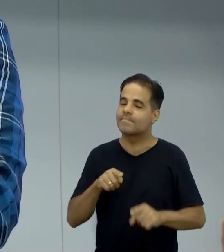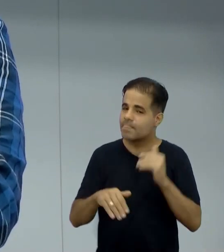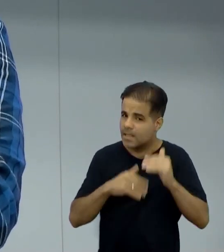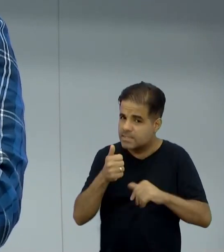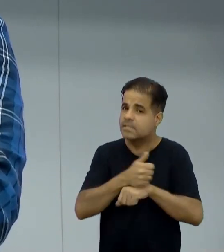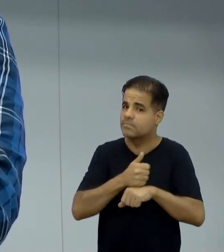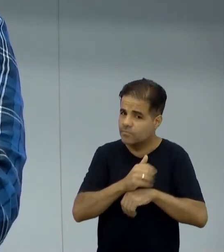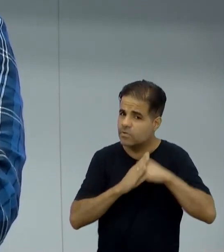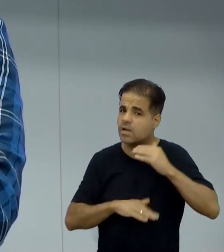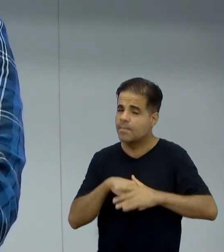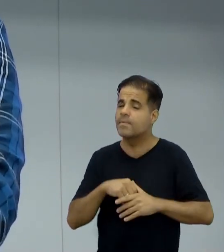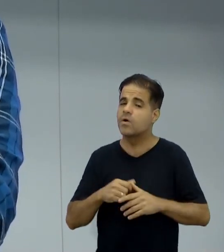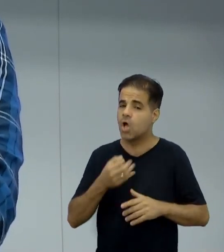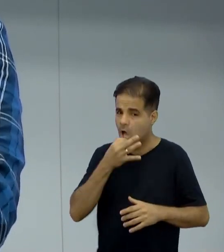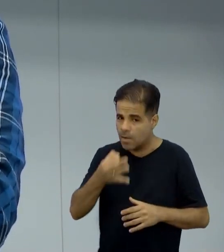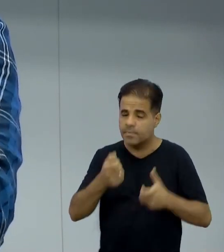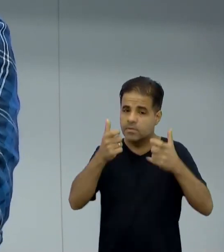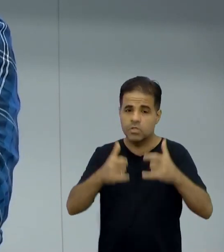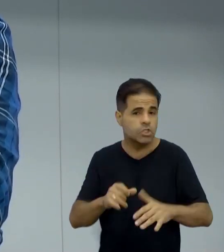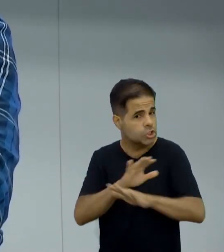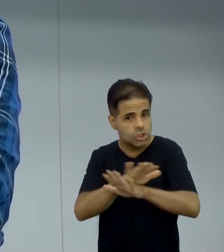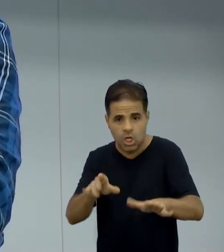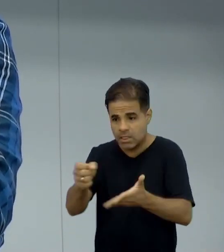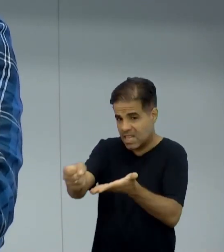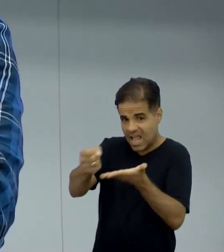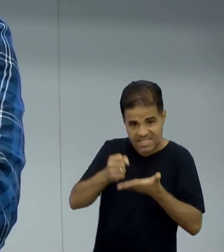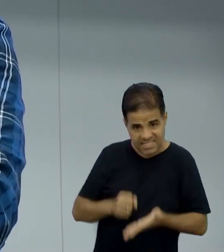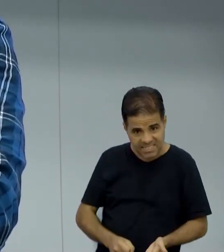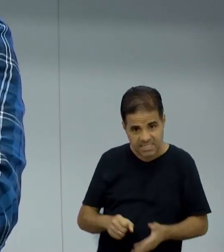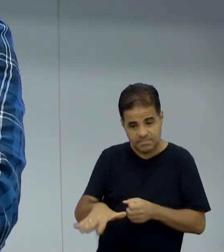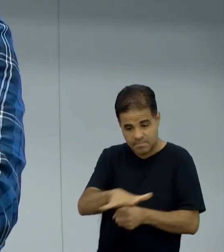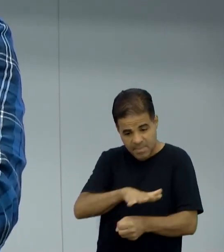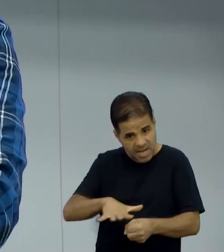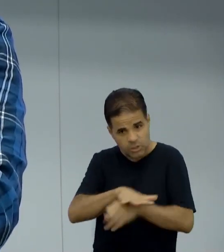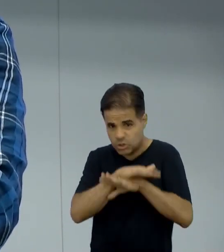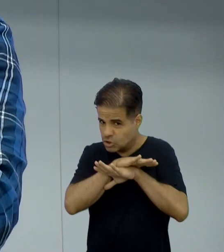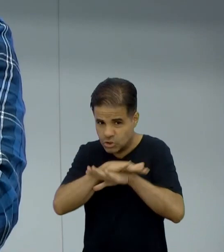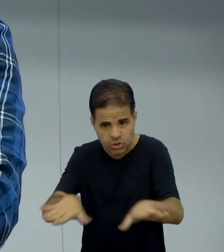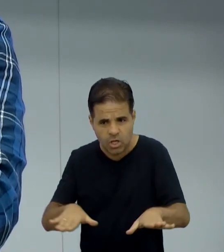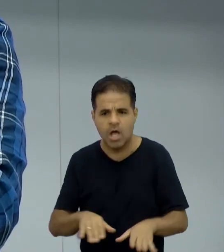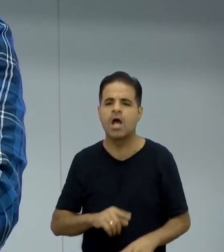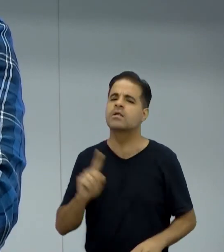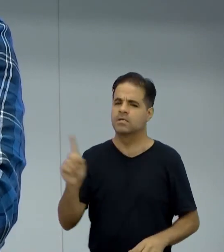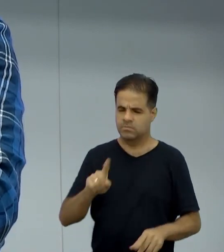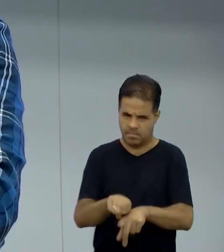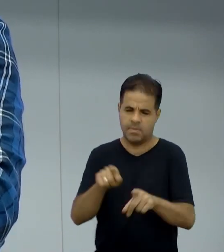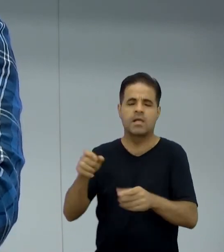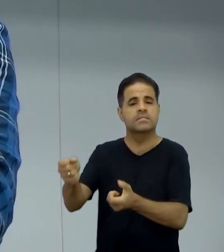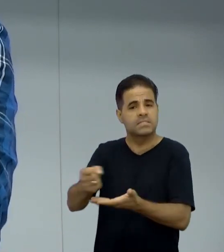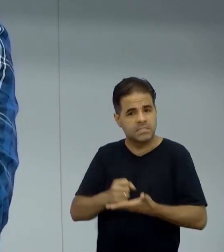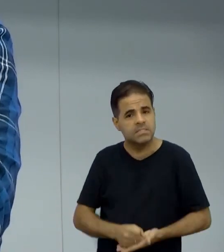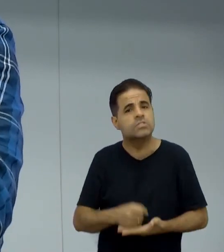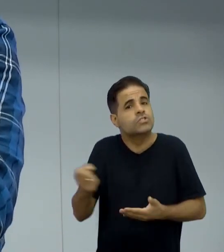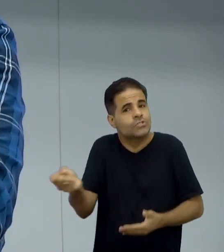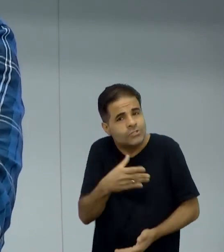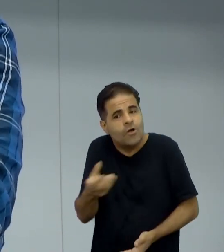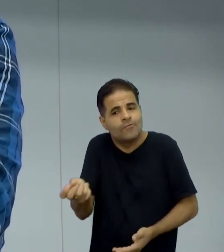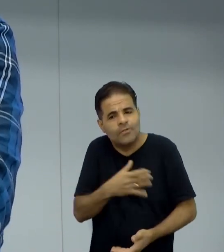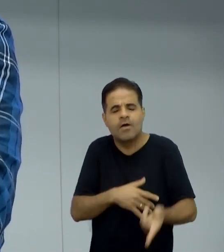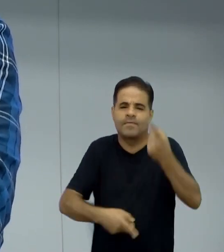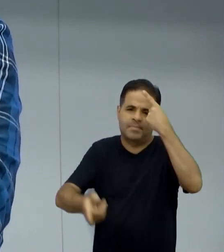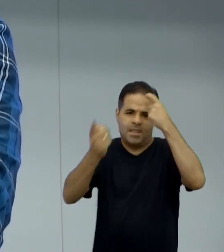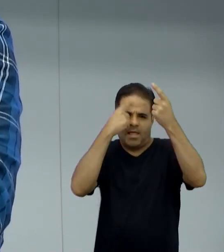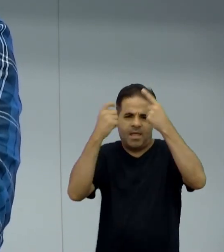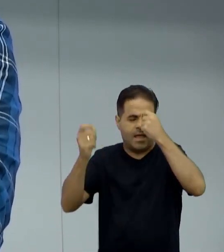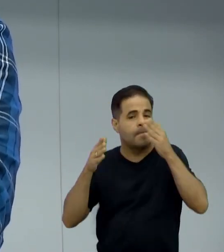né, mas é o que a gente comentou, não é só você trazer para o mercado, é você também trazer essas novas ideias, você